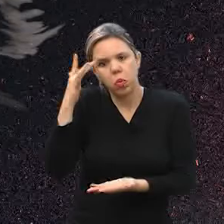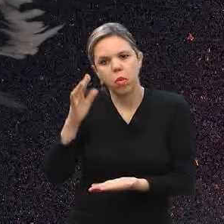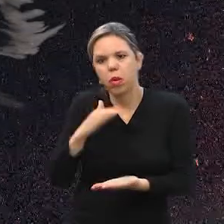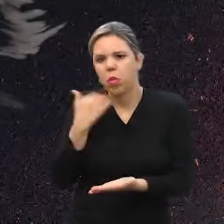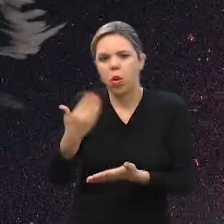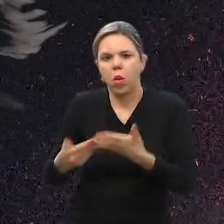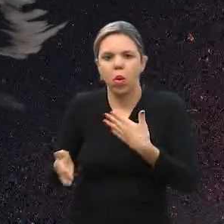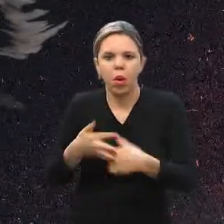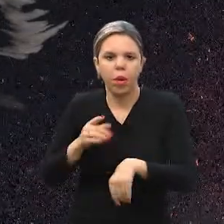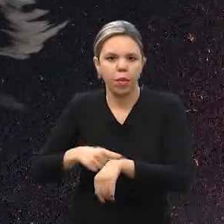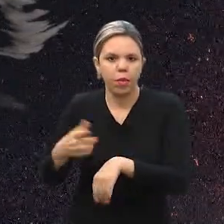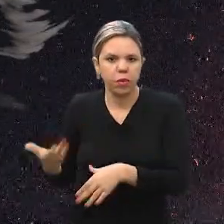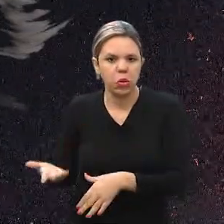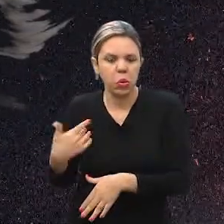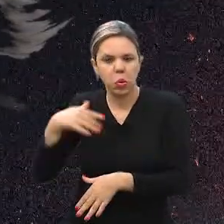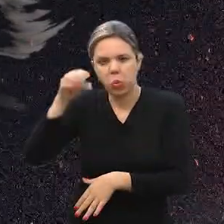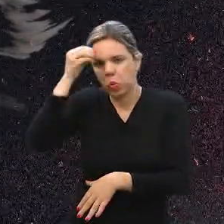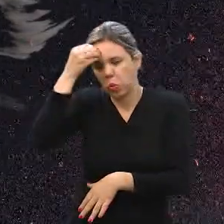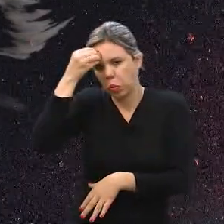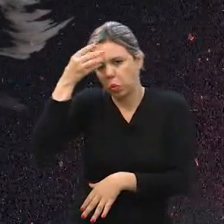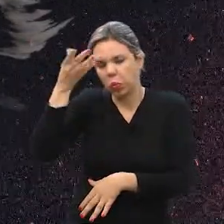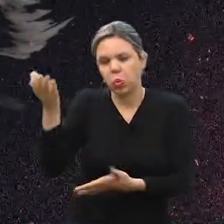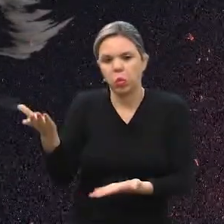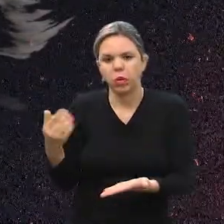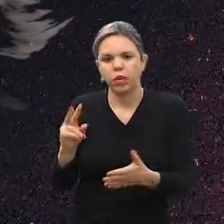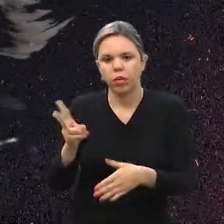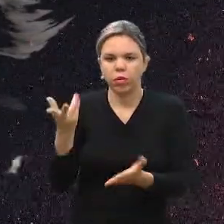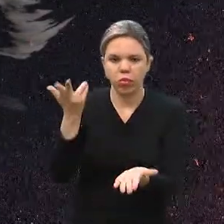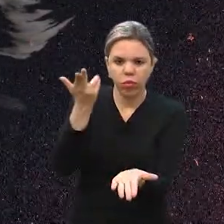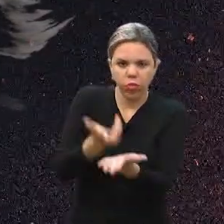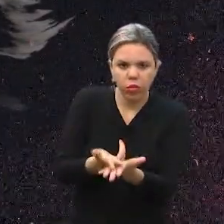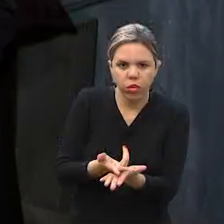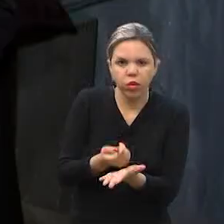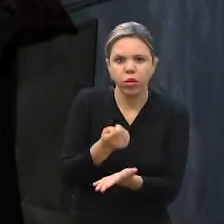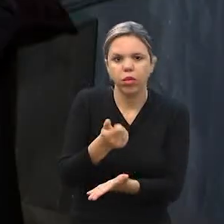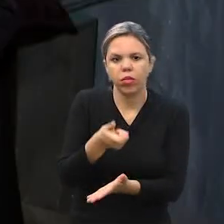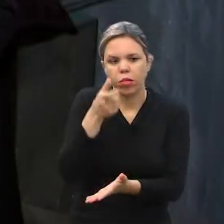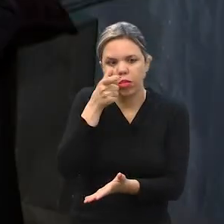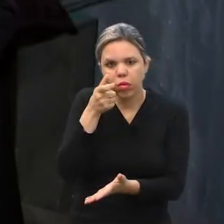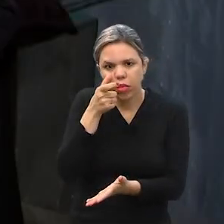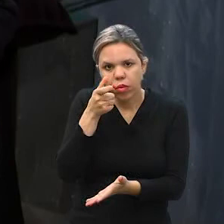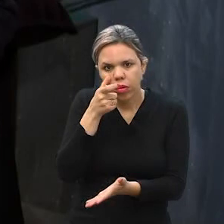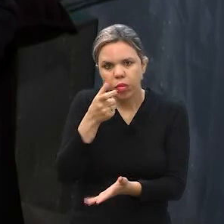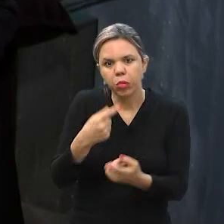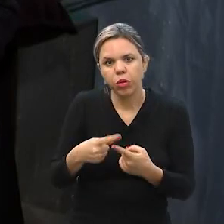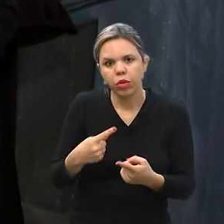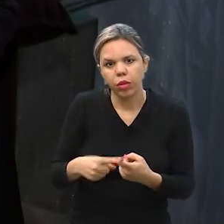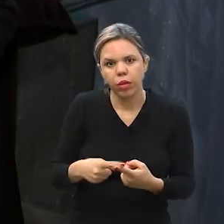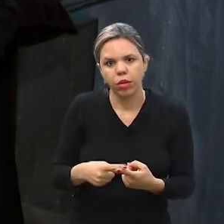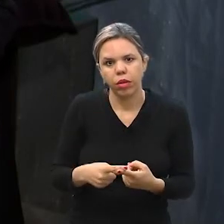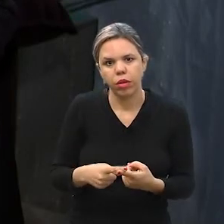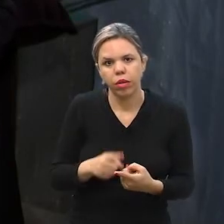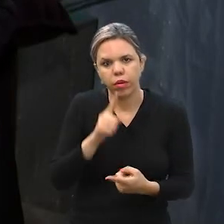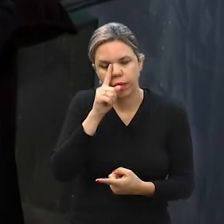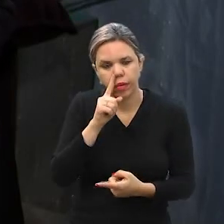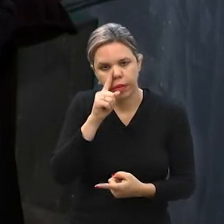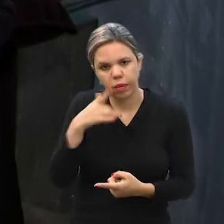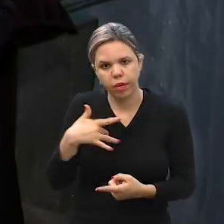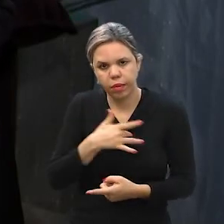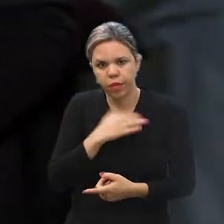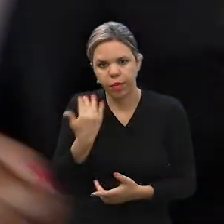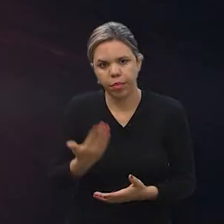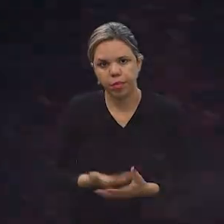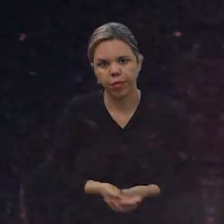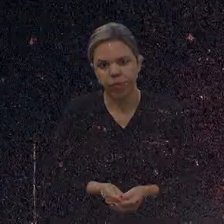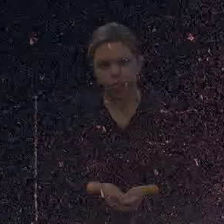qualquer momento. Não tinha noção que toda vez que eu era internado eu estava sendo observado porque eu estava com a chance de morrer, alguma coisa